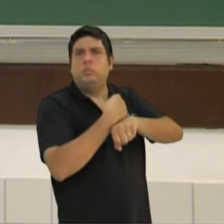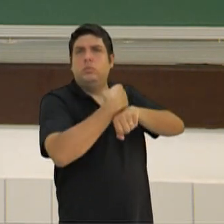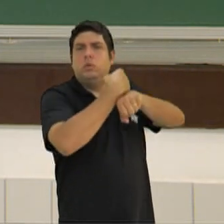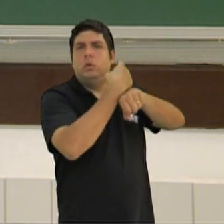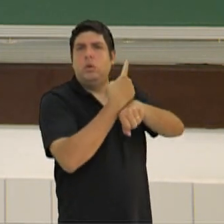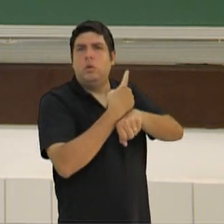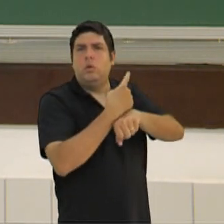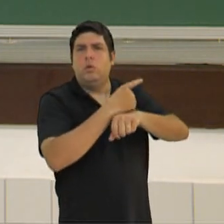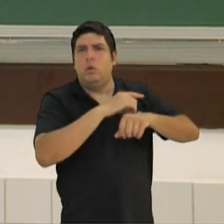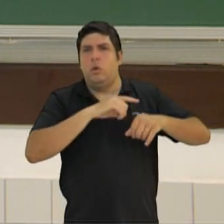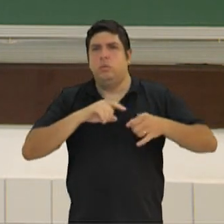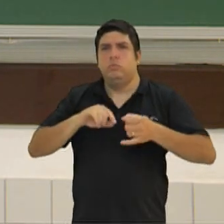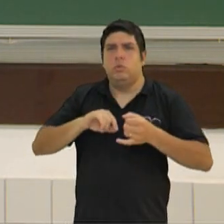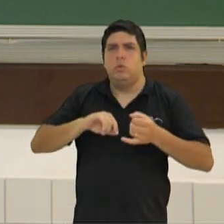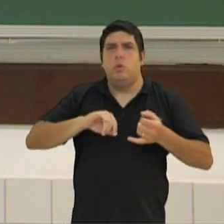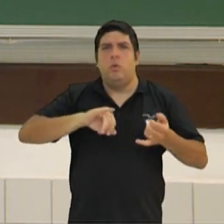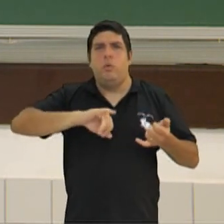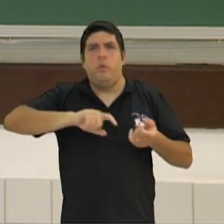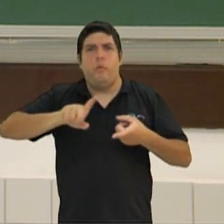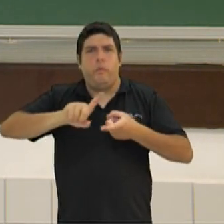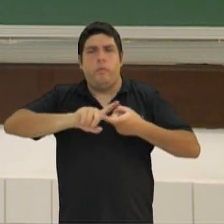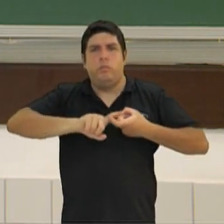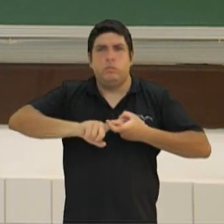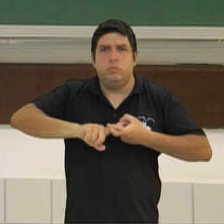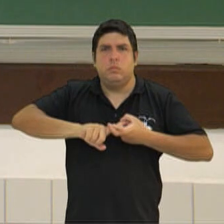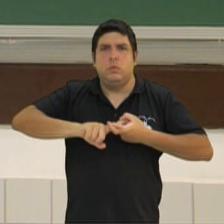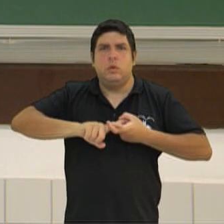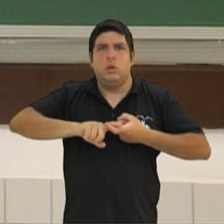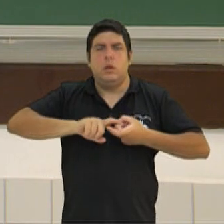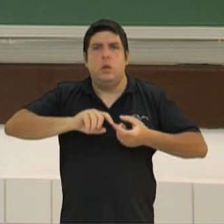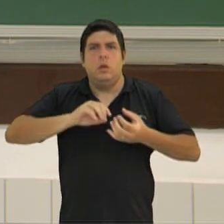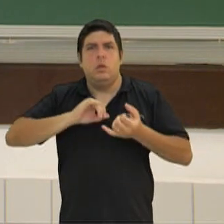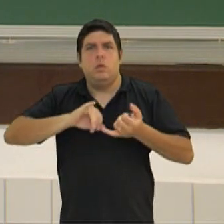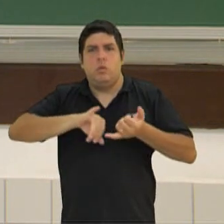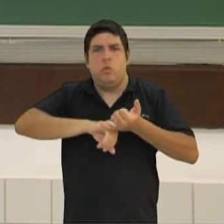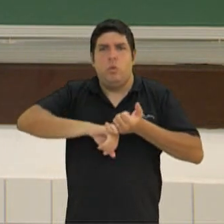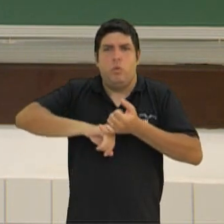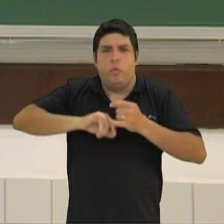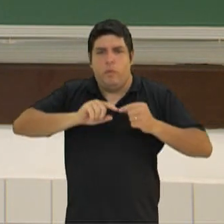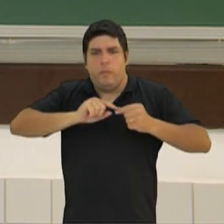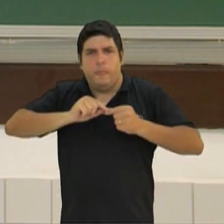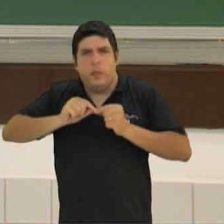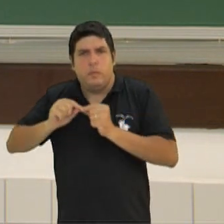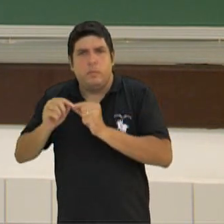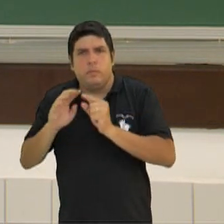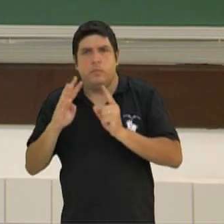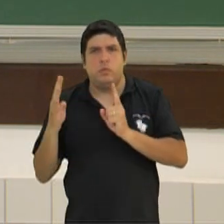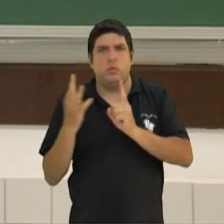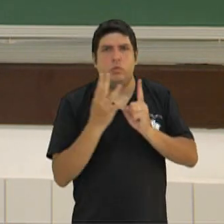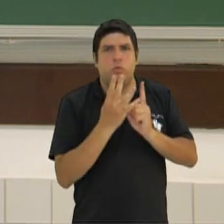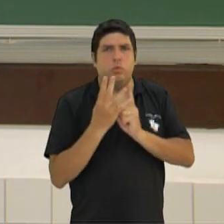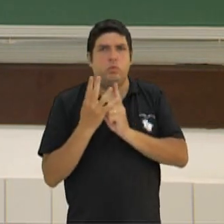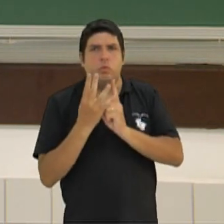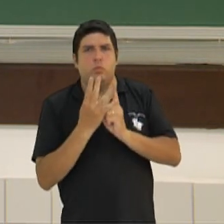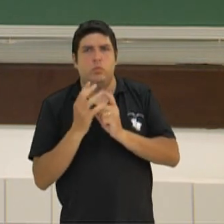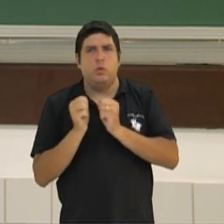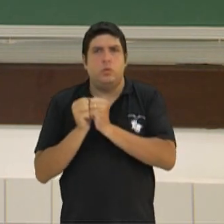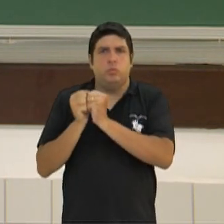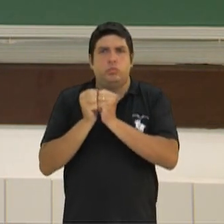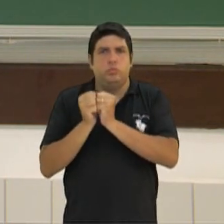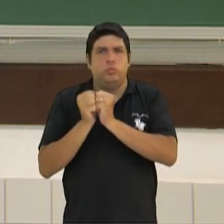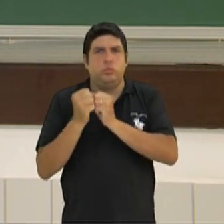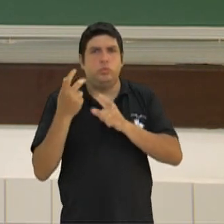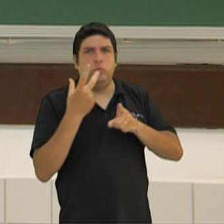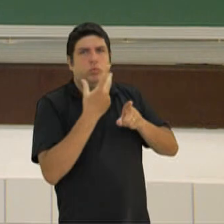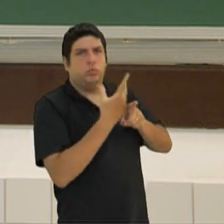para atacar, o leão daria de cara com os chifres deles, né? Então, juntos, eles se defendiam. Por outros motivos,